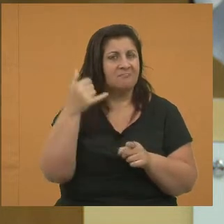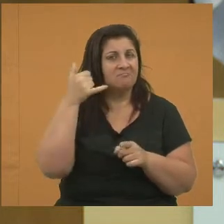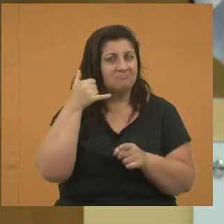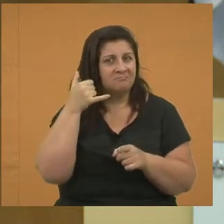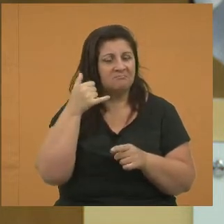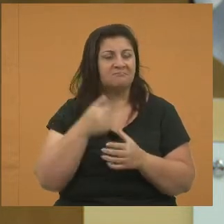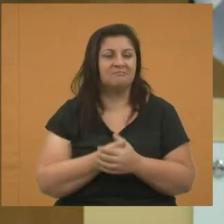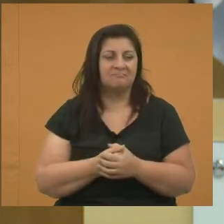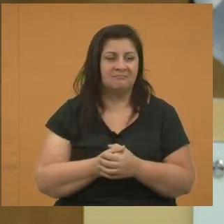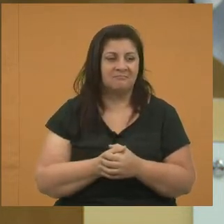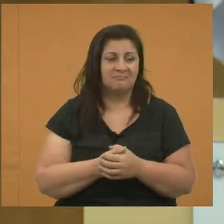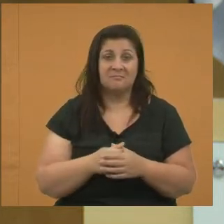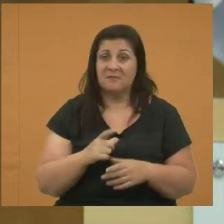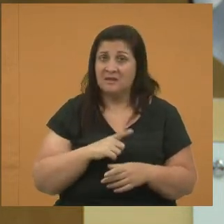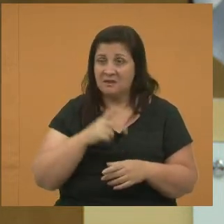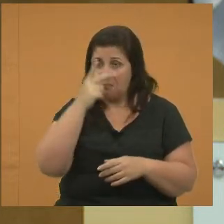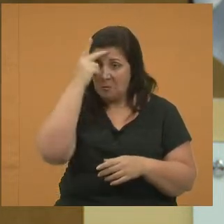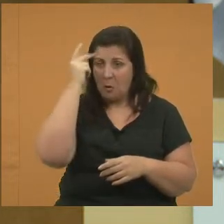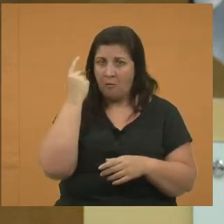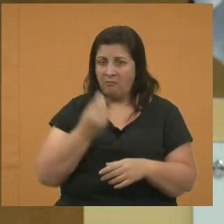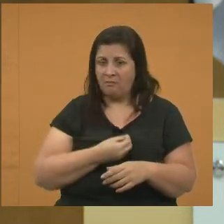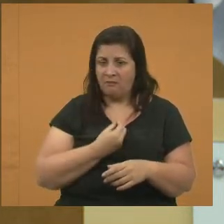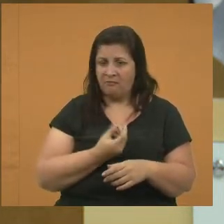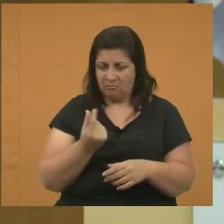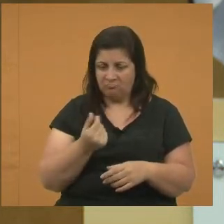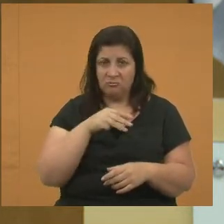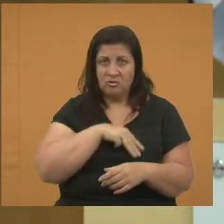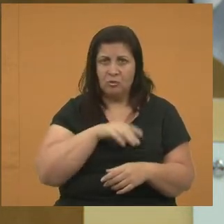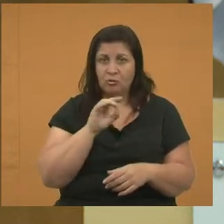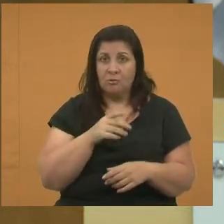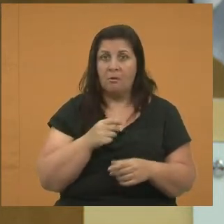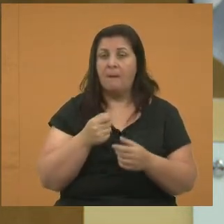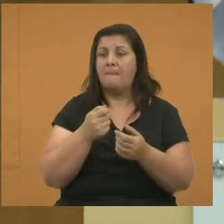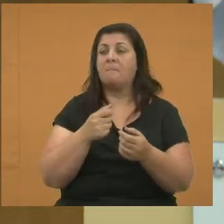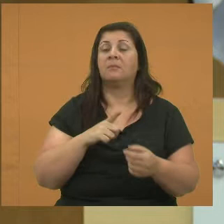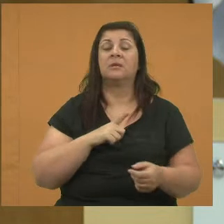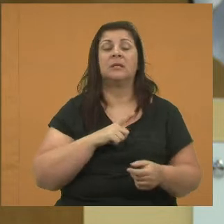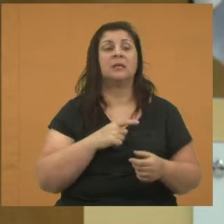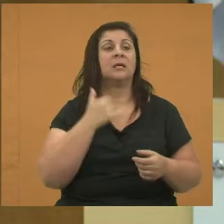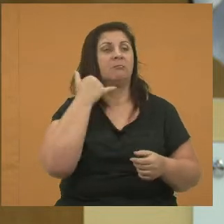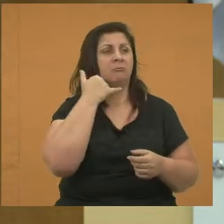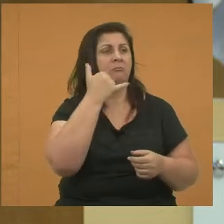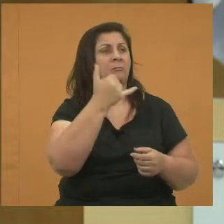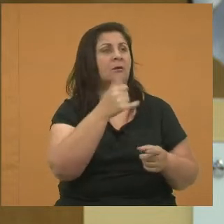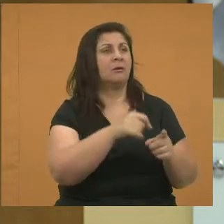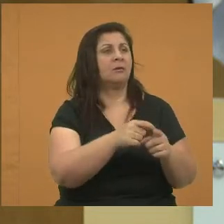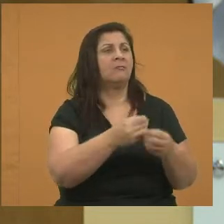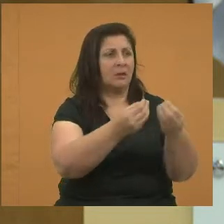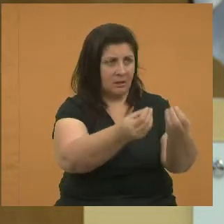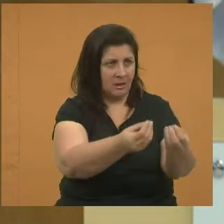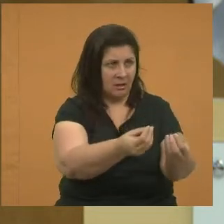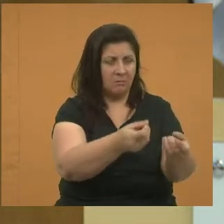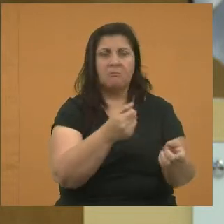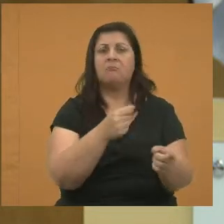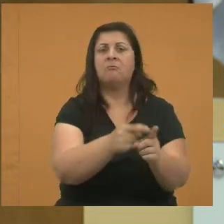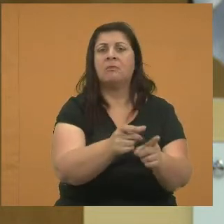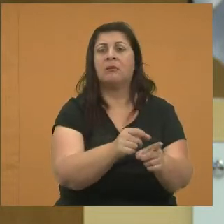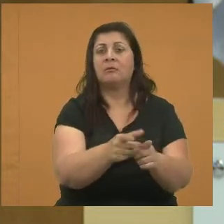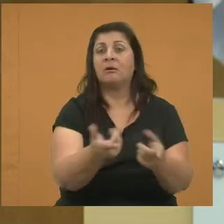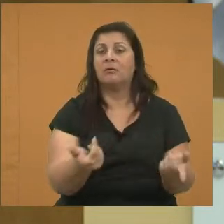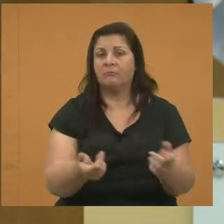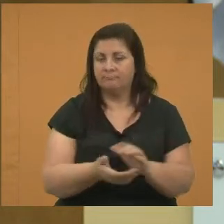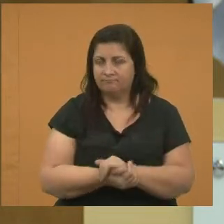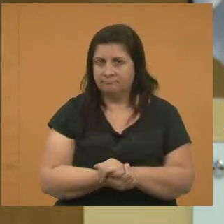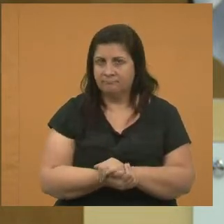pessoal que vivia de aluguéis de telefone. Então, o que eu fazia? Eu saía da minha loja e ia fazer os pedidos para